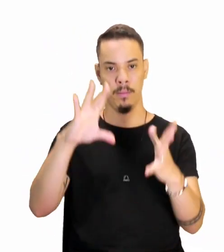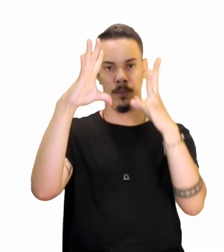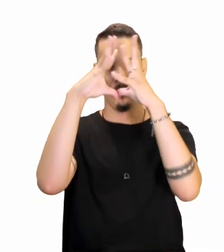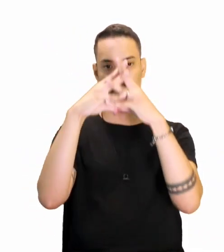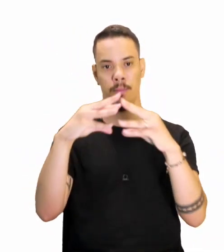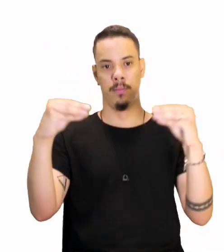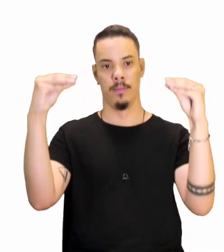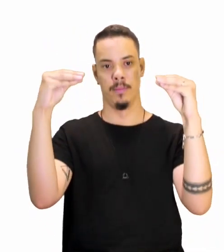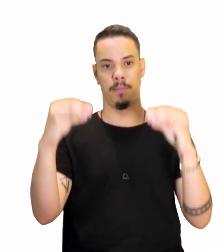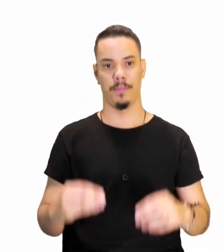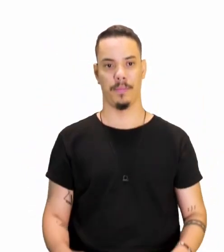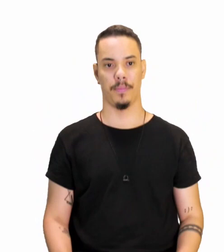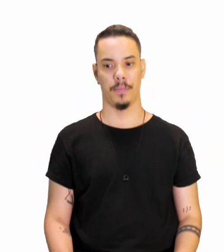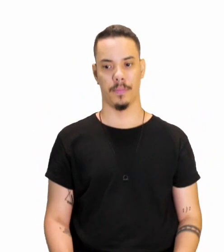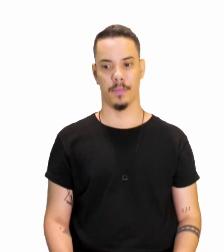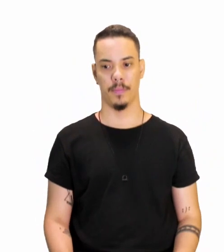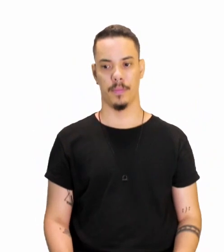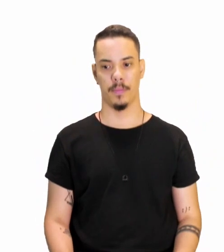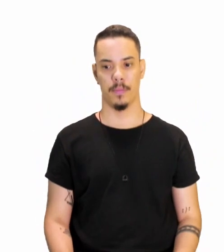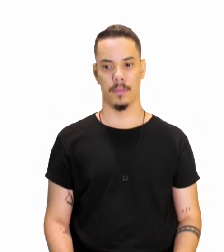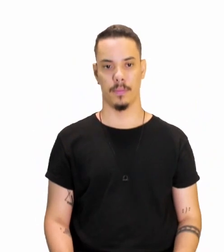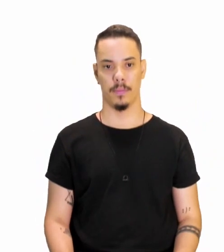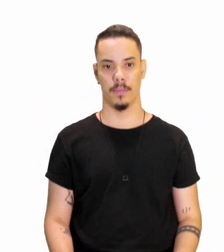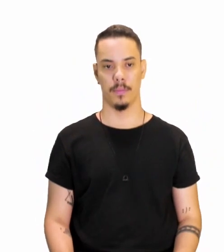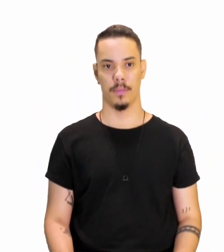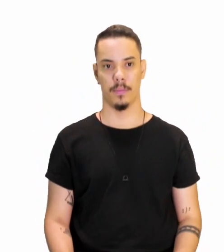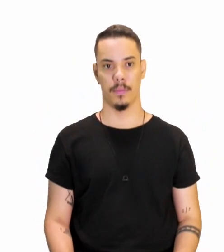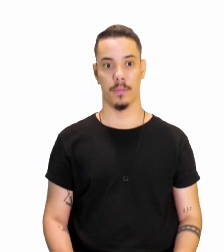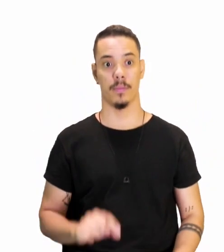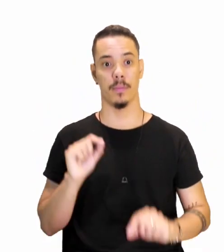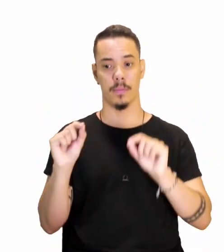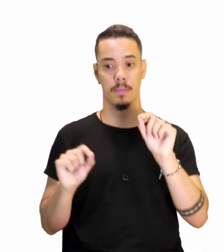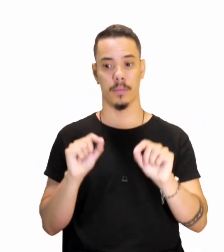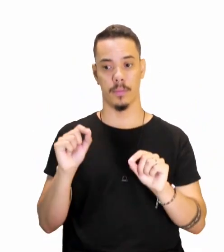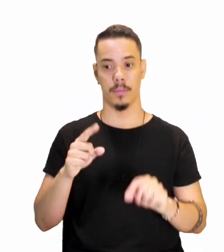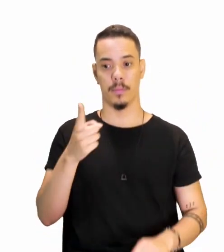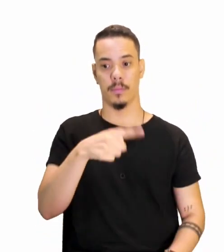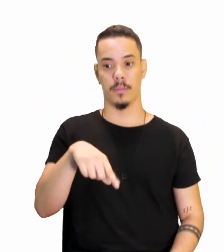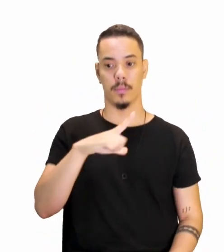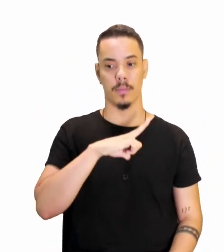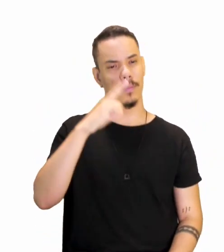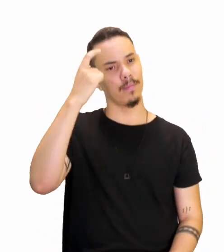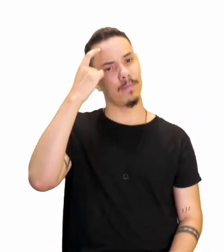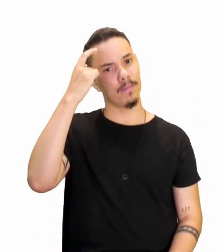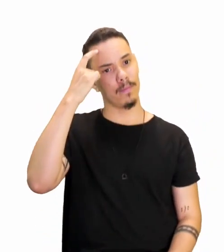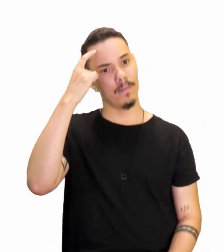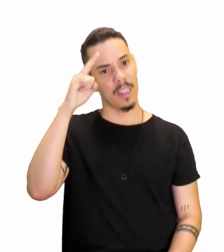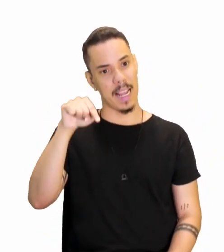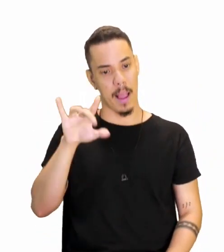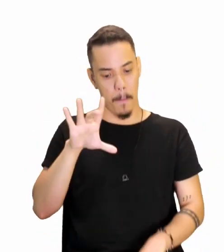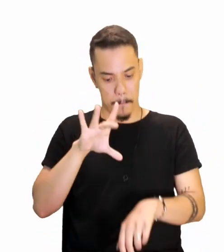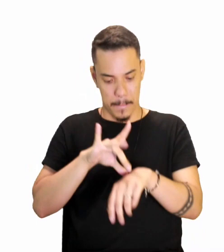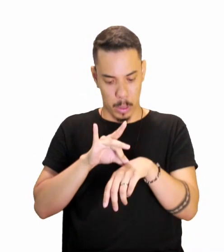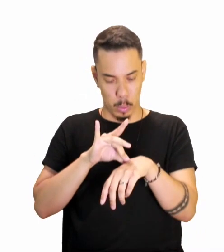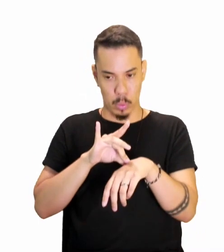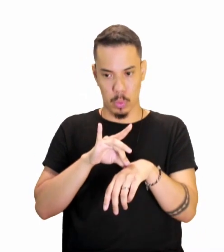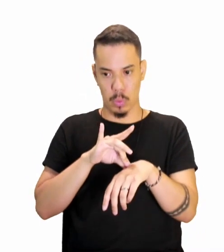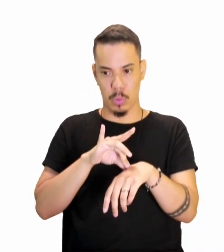abstrato. O que é concreto? Aí você tem aquela ideia de concreto. Ah, é aquilo que eu